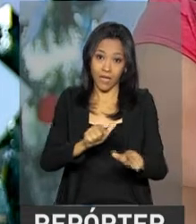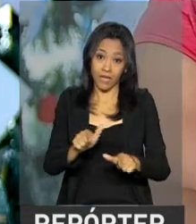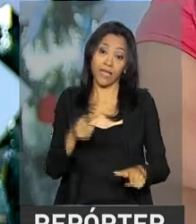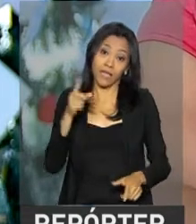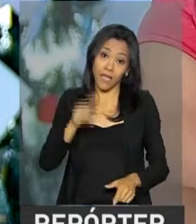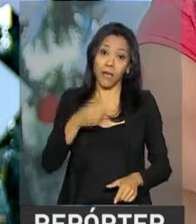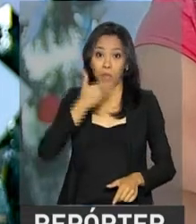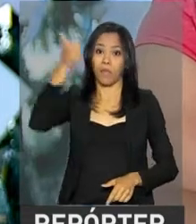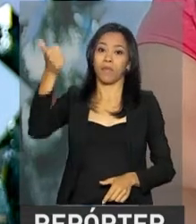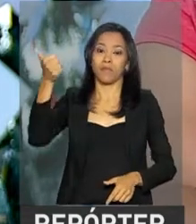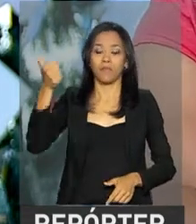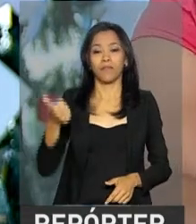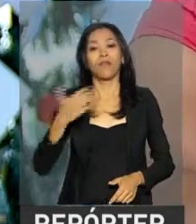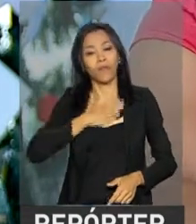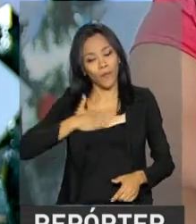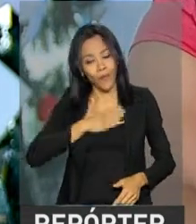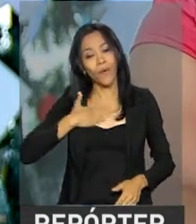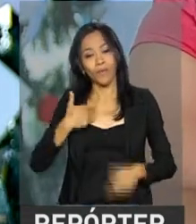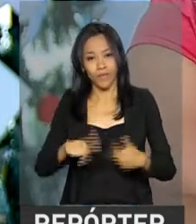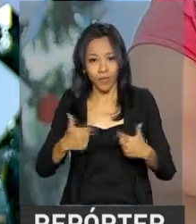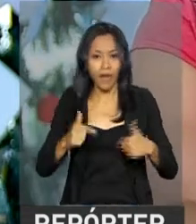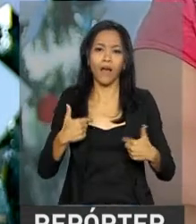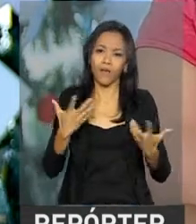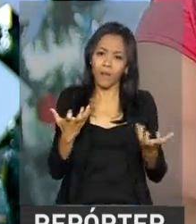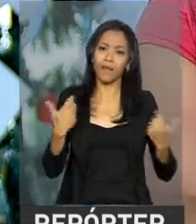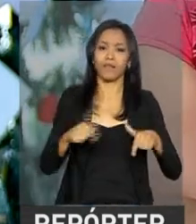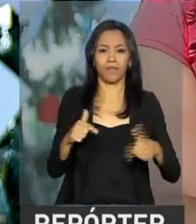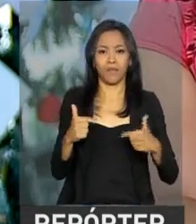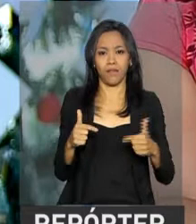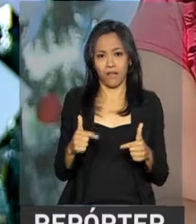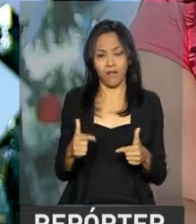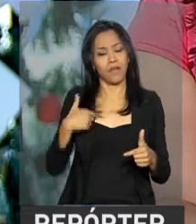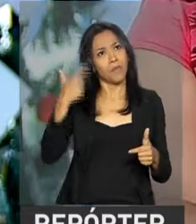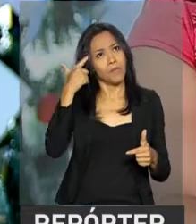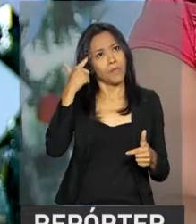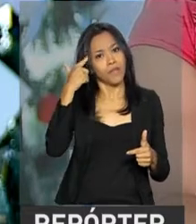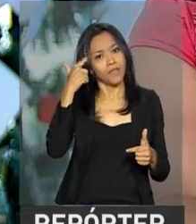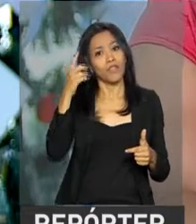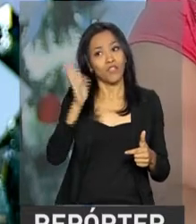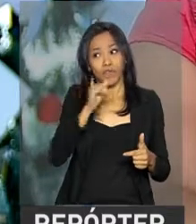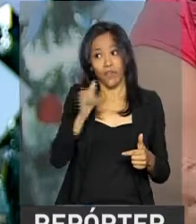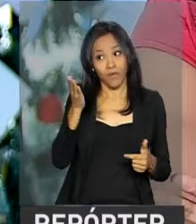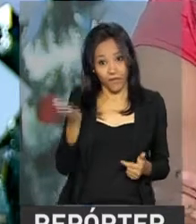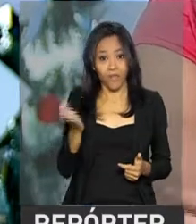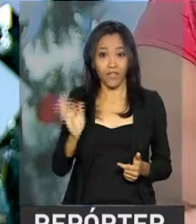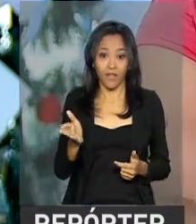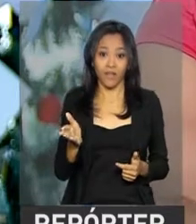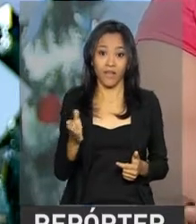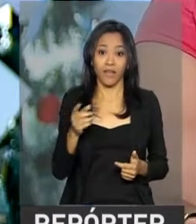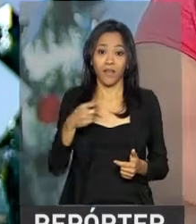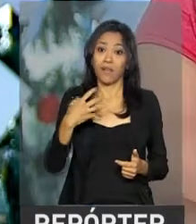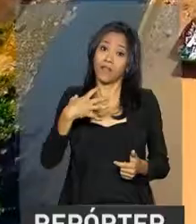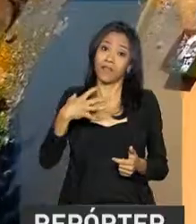aí foi o meu preferido. Eu gosto de trabalhar, meu negócio é trabalhar. O que vem na minha cabeça, como eu falei para a senhora,